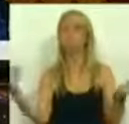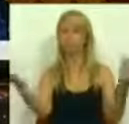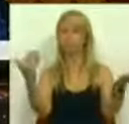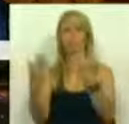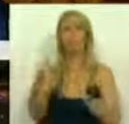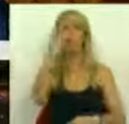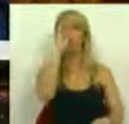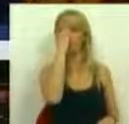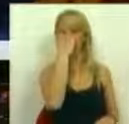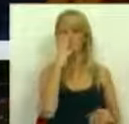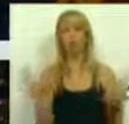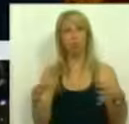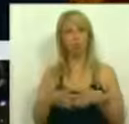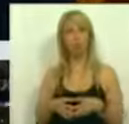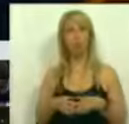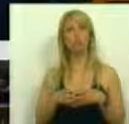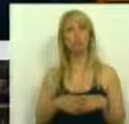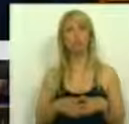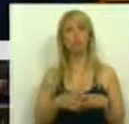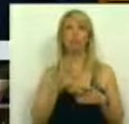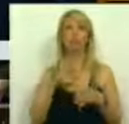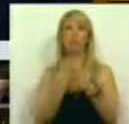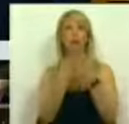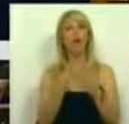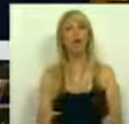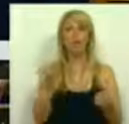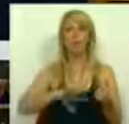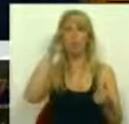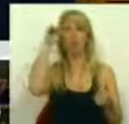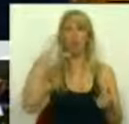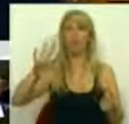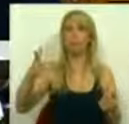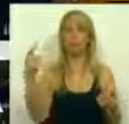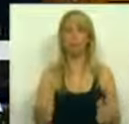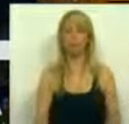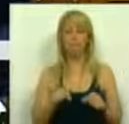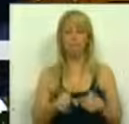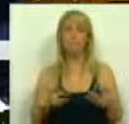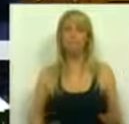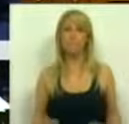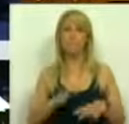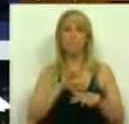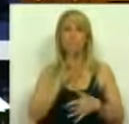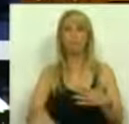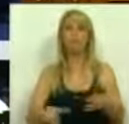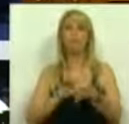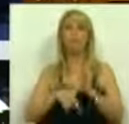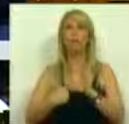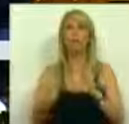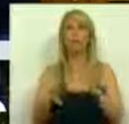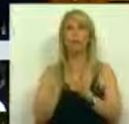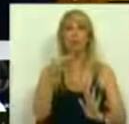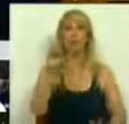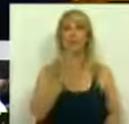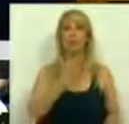um esforço para ultrapassar a situação difícil que o país vive. Hoje, com os projetos de lei do PSD, são